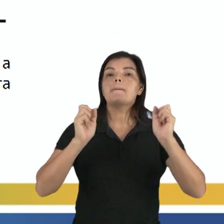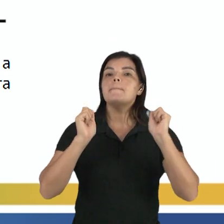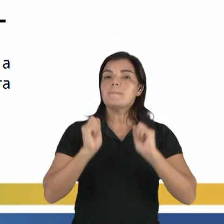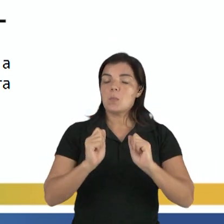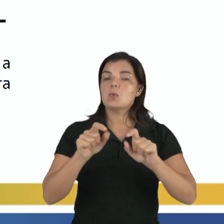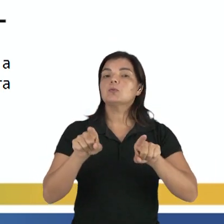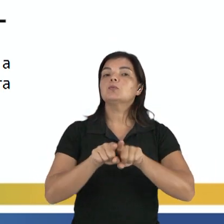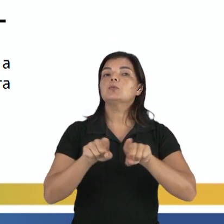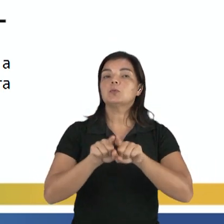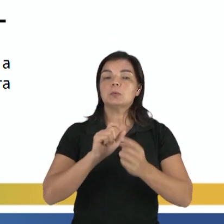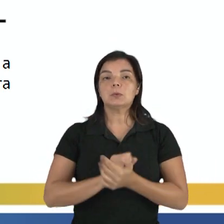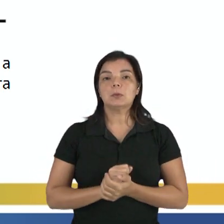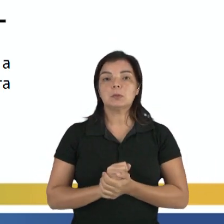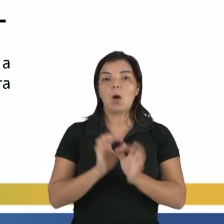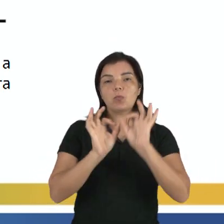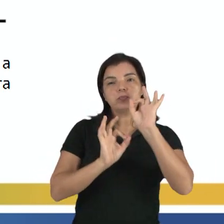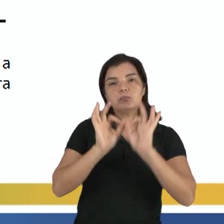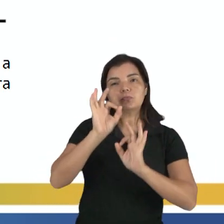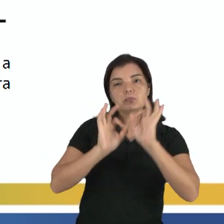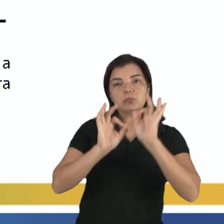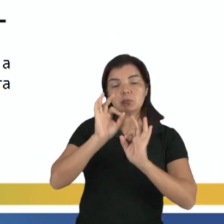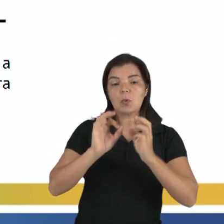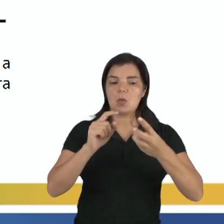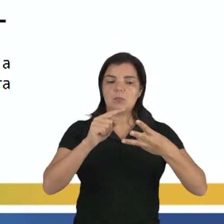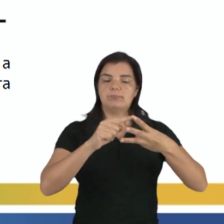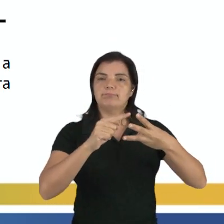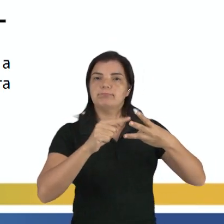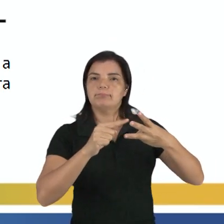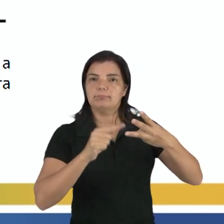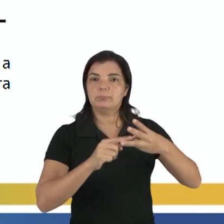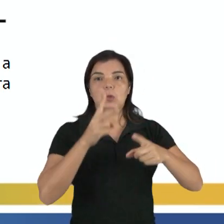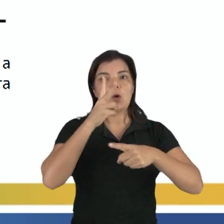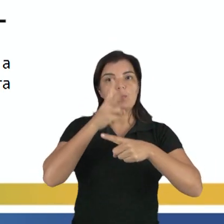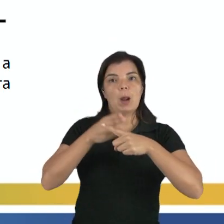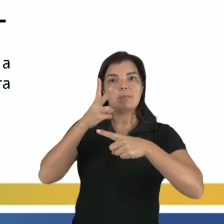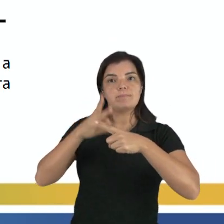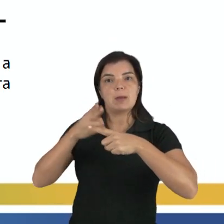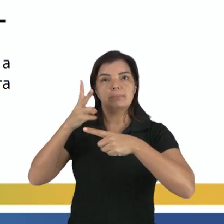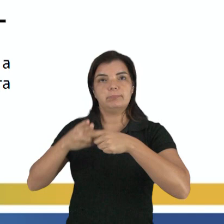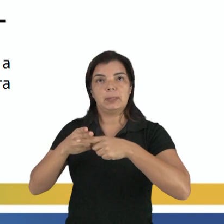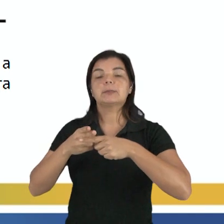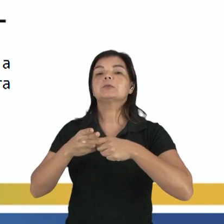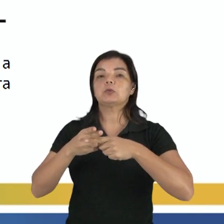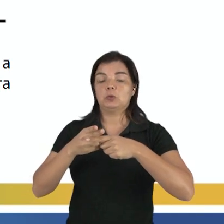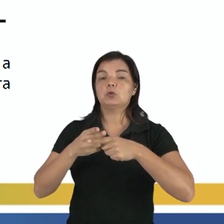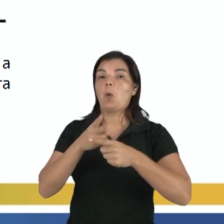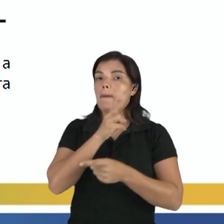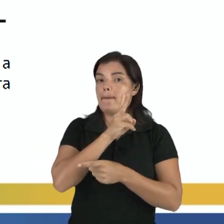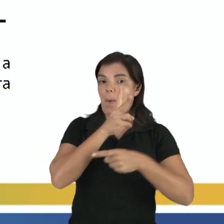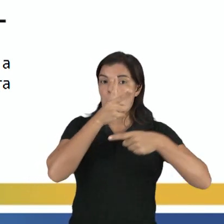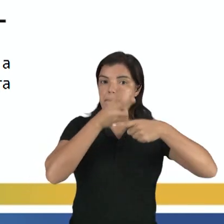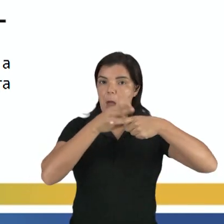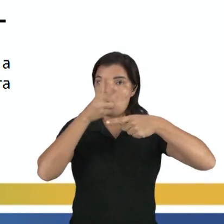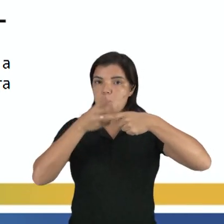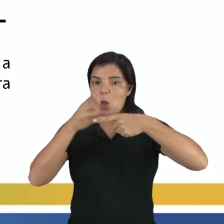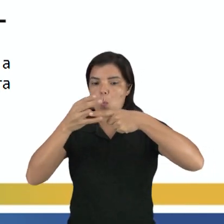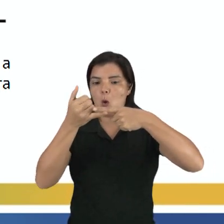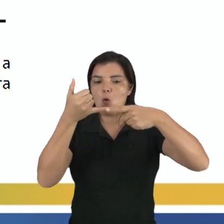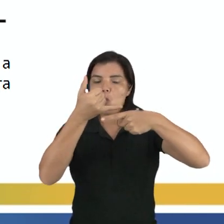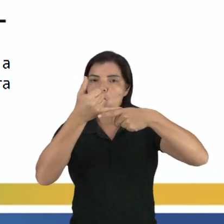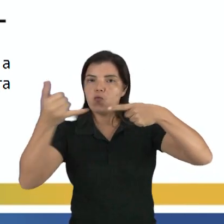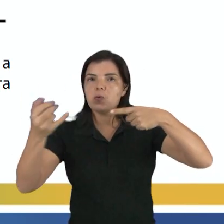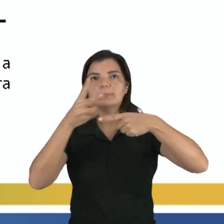elas podem ser organizados de três maneiras em série tá em séries eles vão estar no mesmo fio